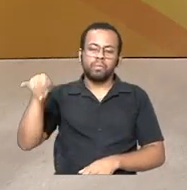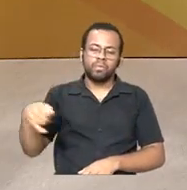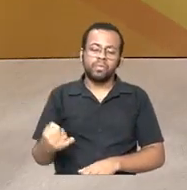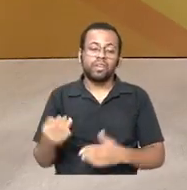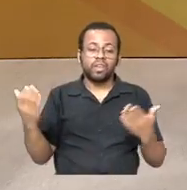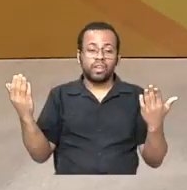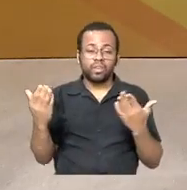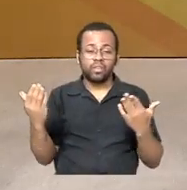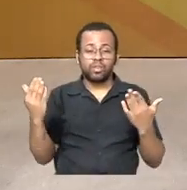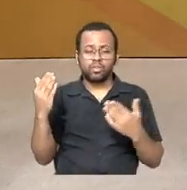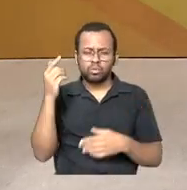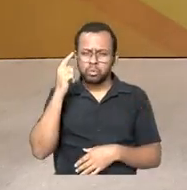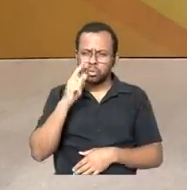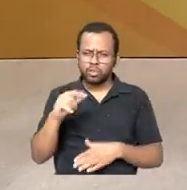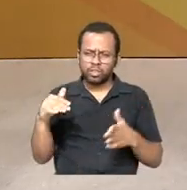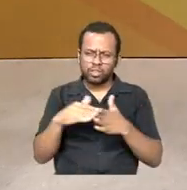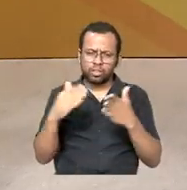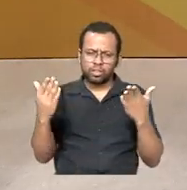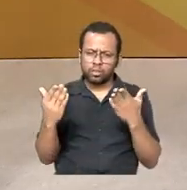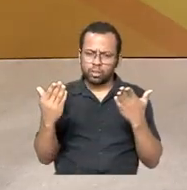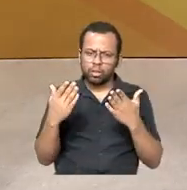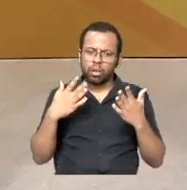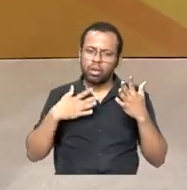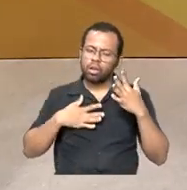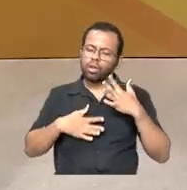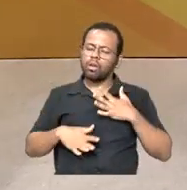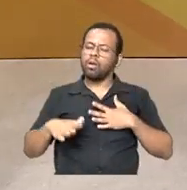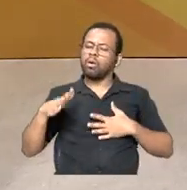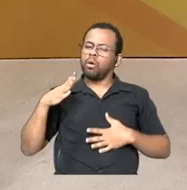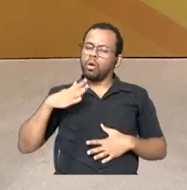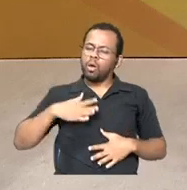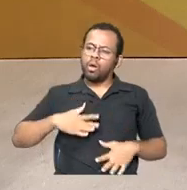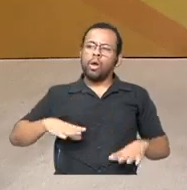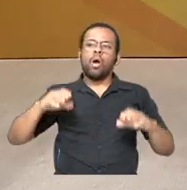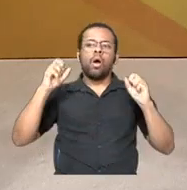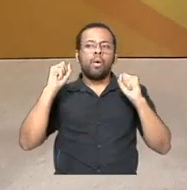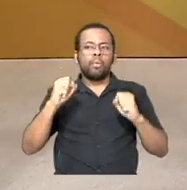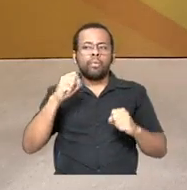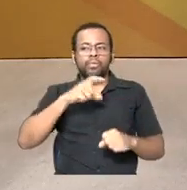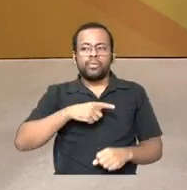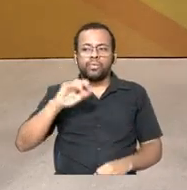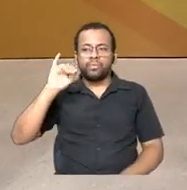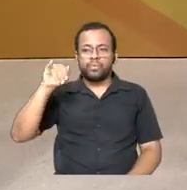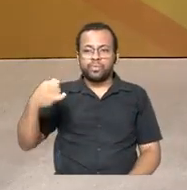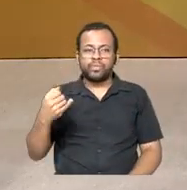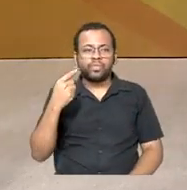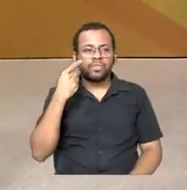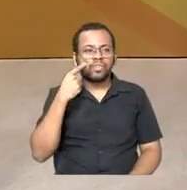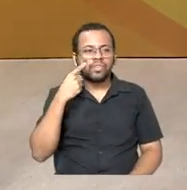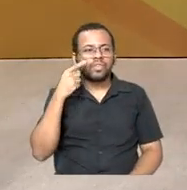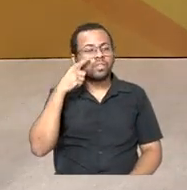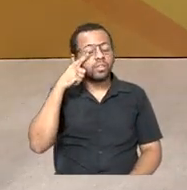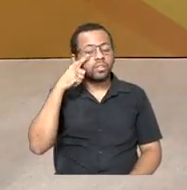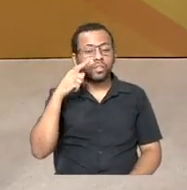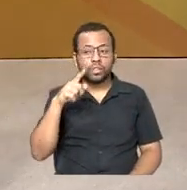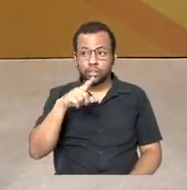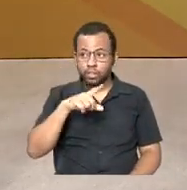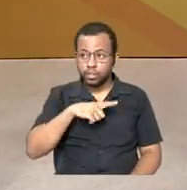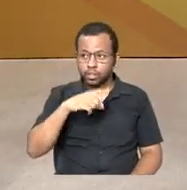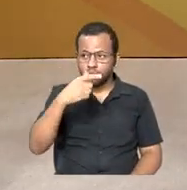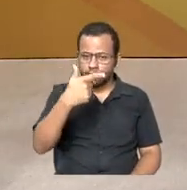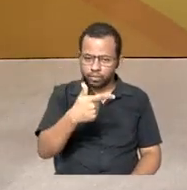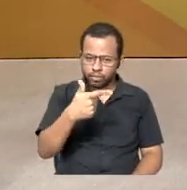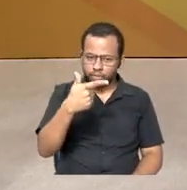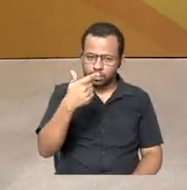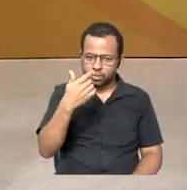não foi contemplada até agora Calma calma que você ainda tem chances você tem viu você ainda tem